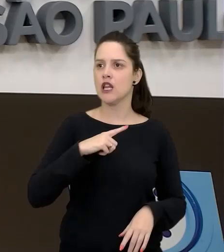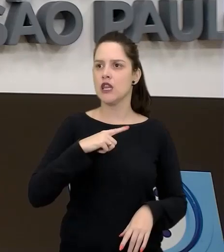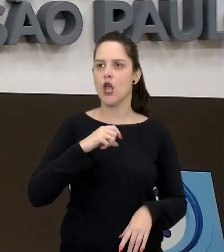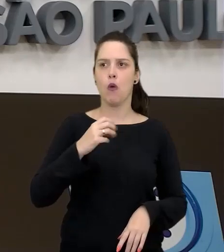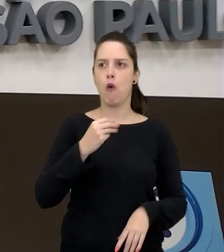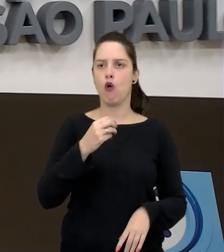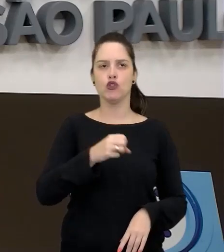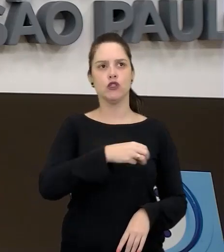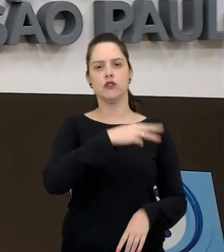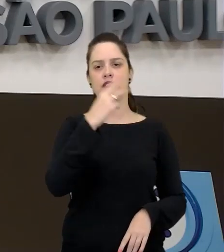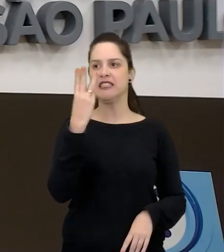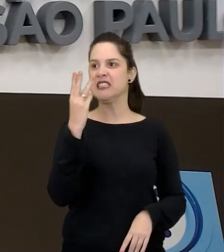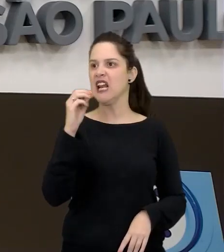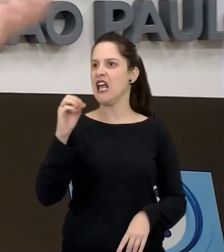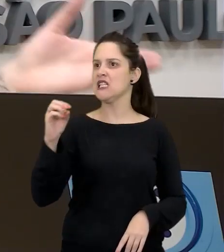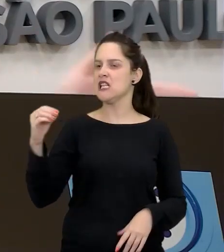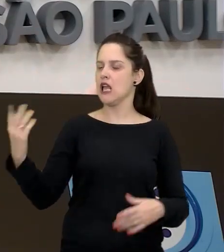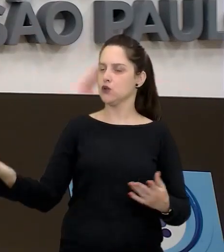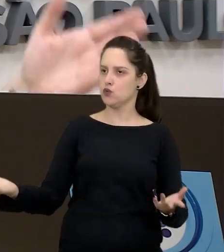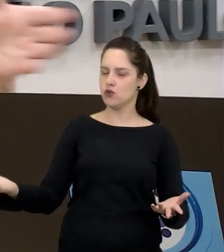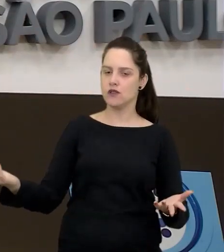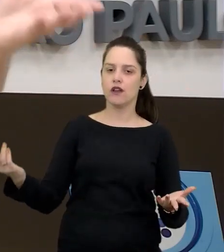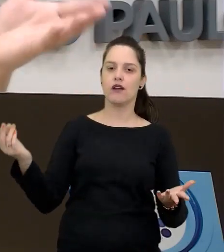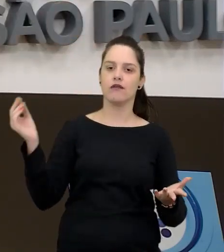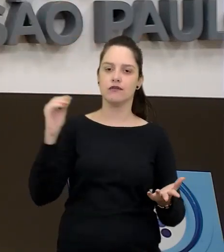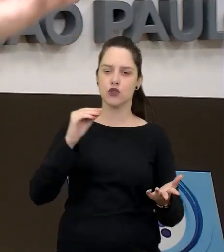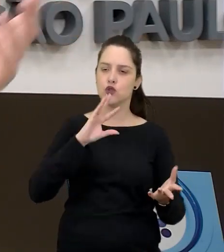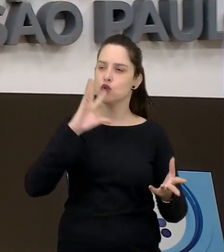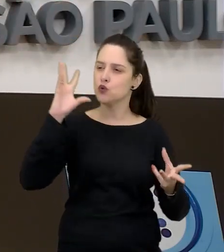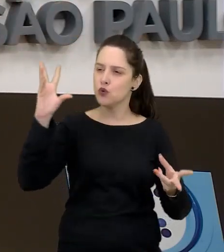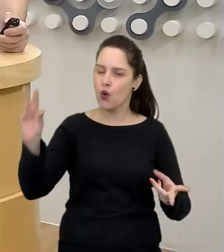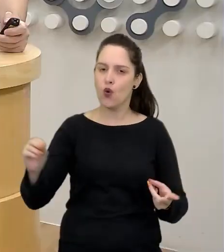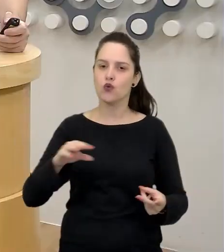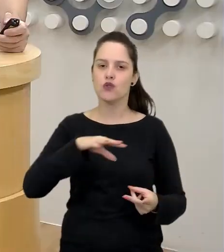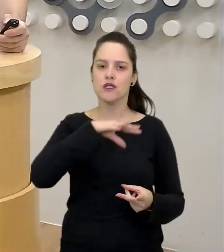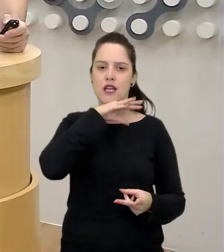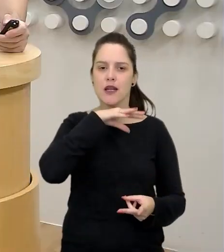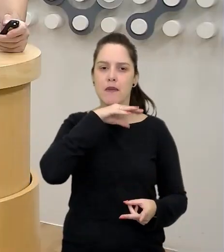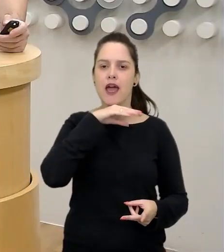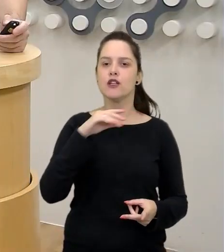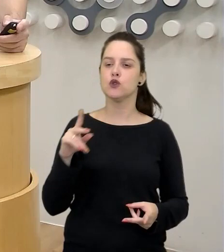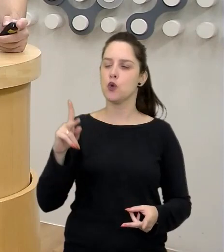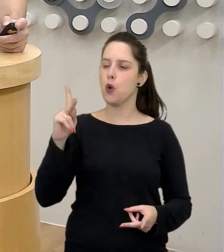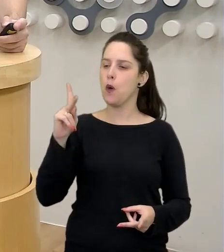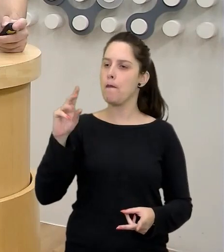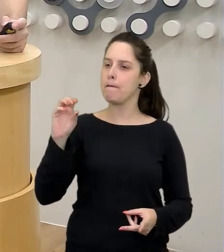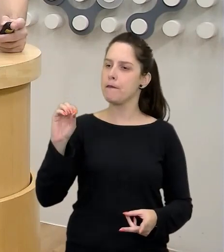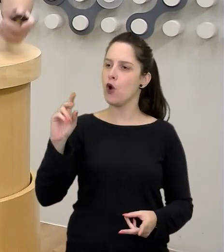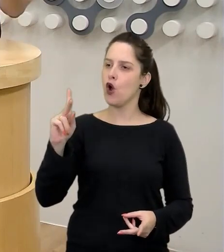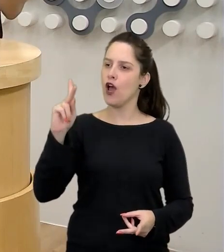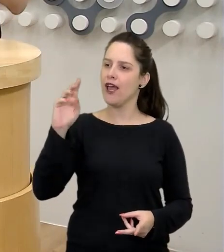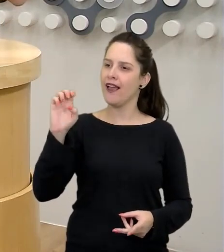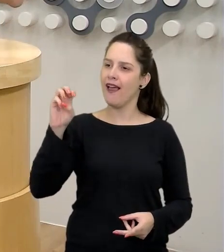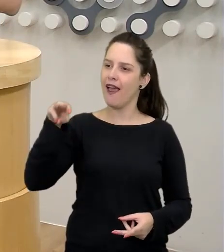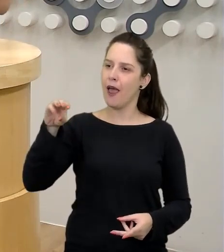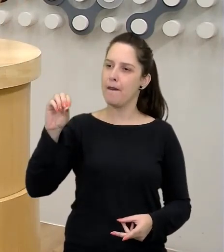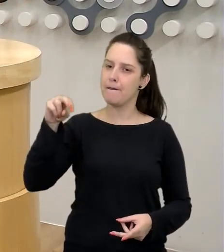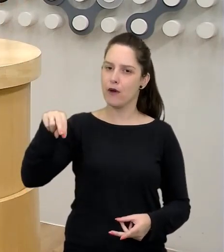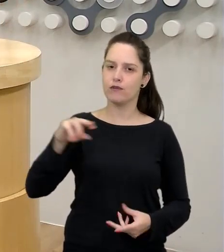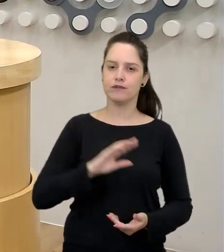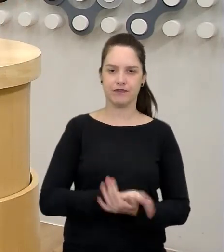lá é um bestiário, né? Um bestiário, porque todos os animais Pokémon estão ali aparecendo. É verdade, né? Esqueci do Pokémon,